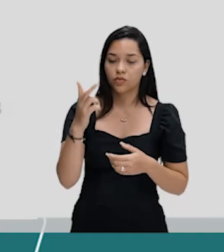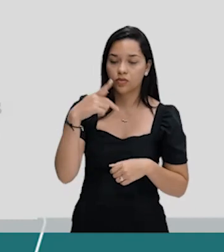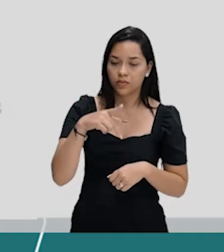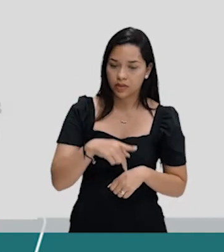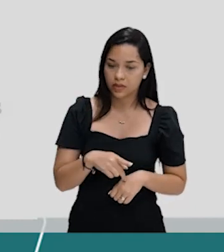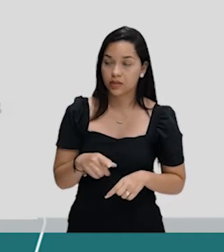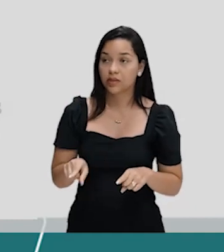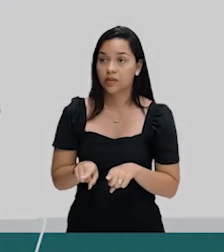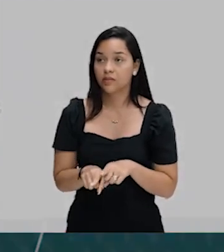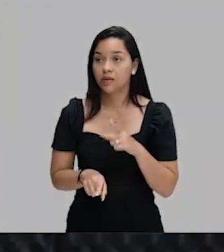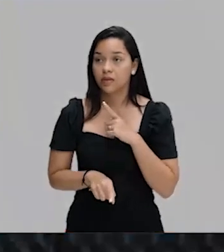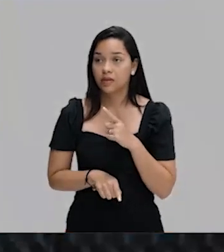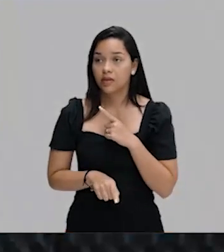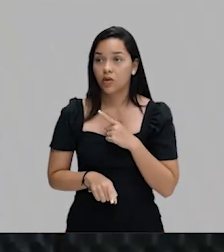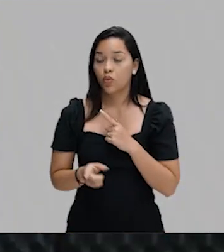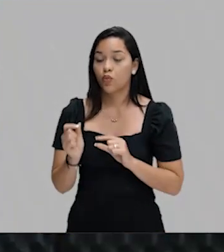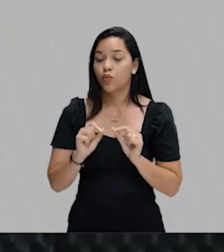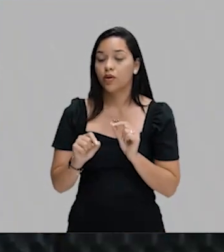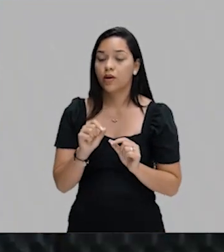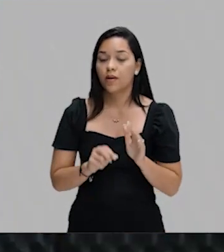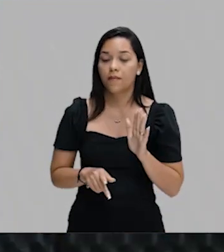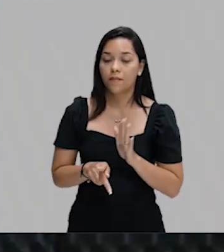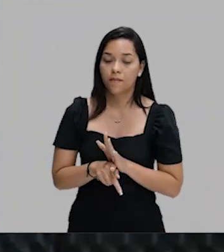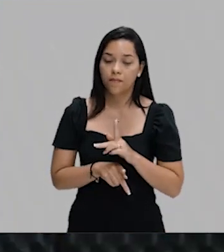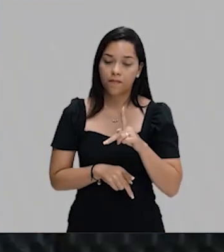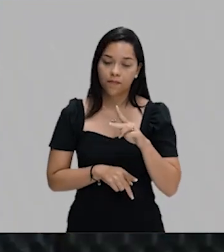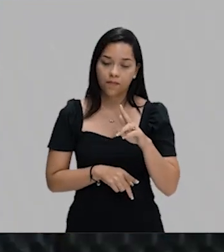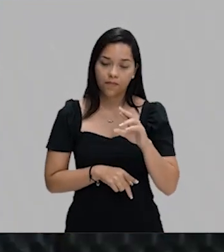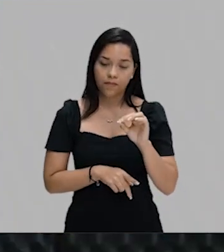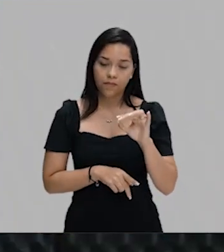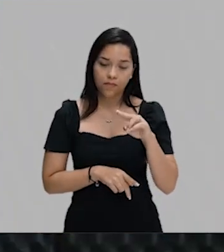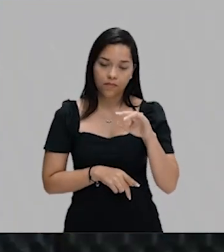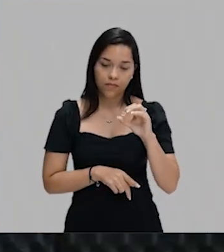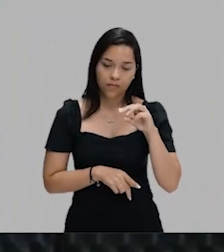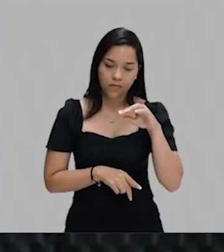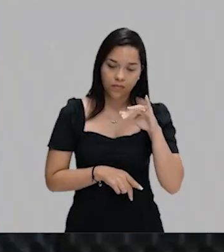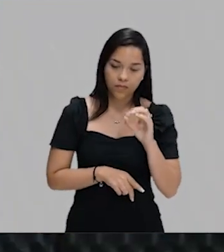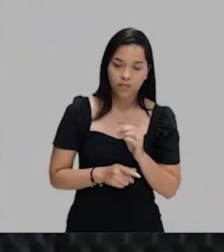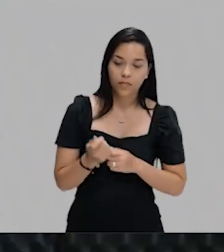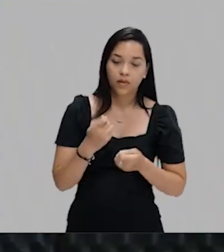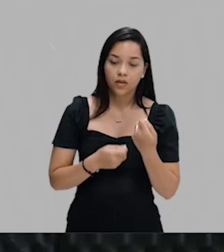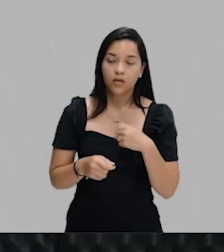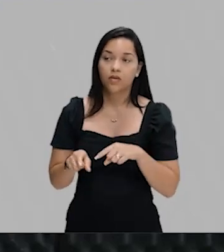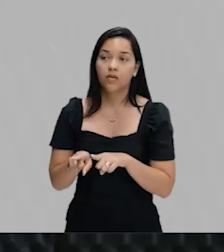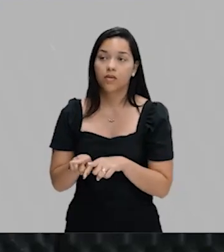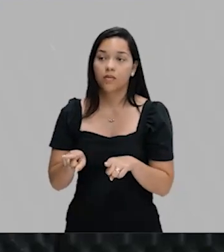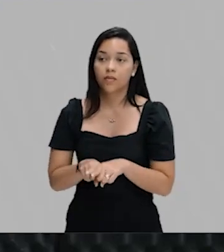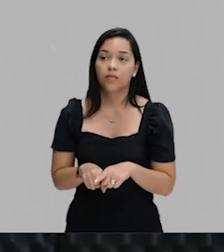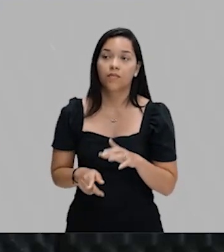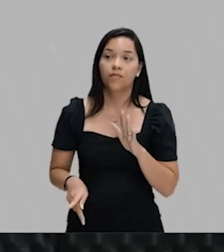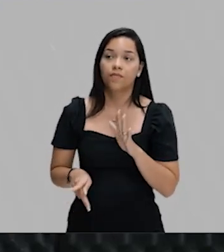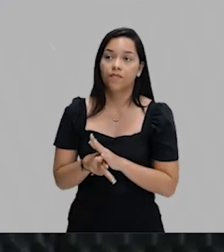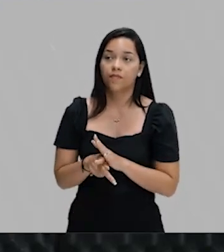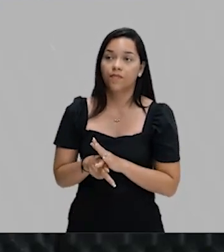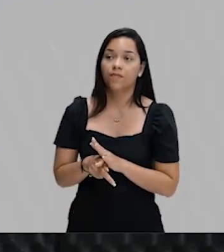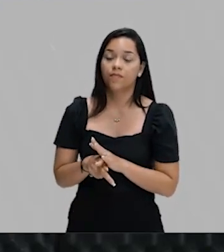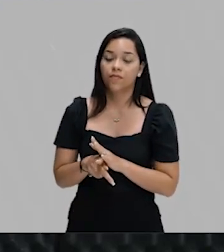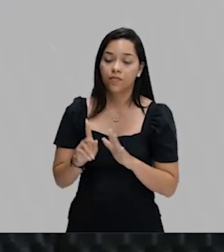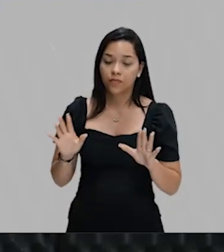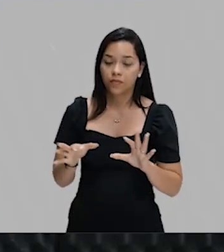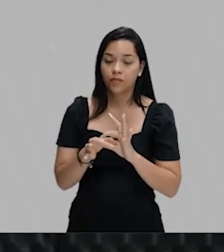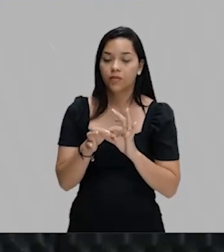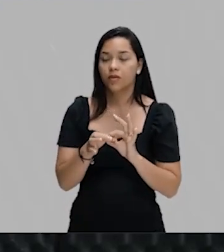né. E tu tem também uma desvantagem que é o protecionismo econômico com países de fora do bloco, ou seja, os países que fazem parte da União Europeia têm uma